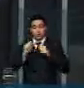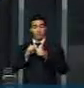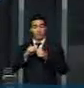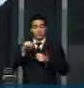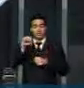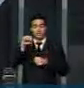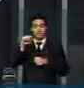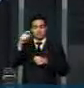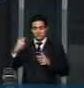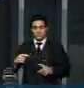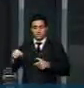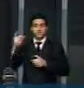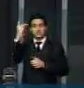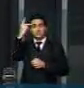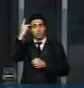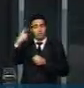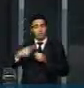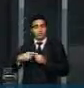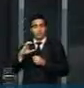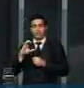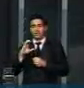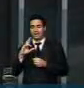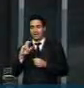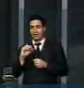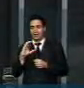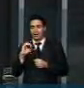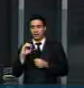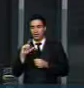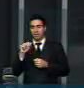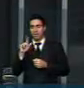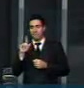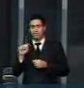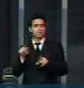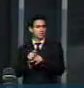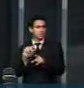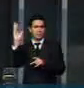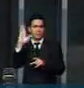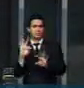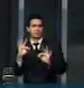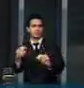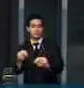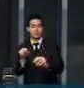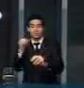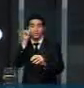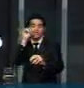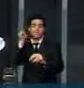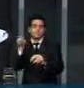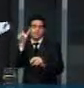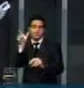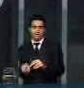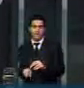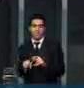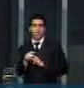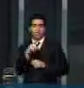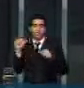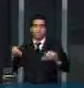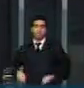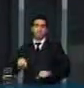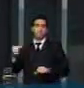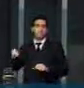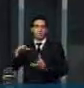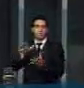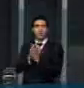região da Cracolândia, em São Paulo, e em todo o Brasil, resgatando pessoas de uma morte social, econômica,